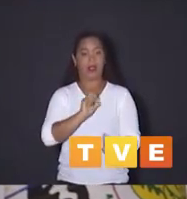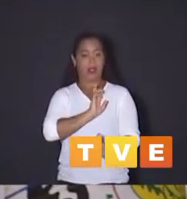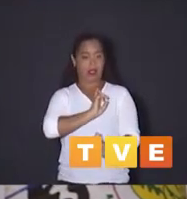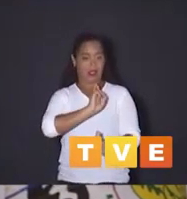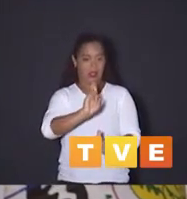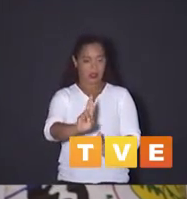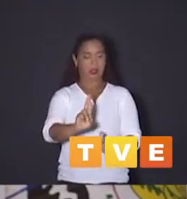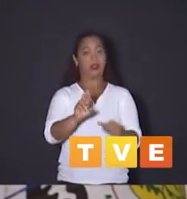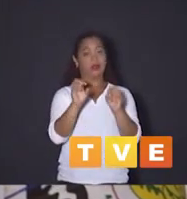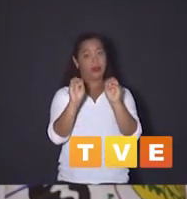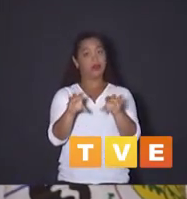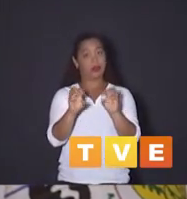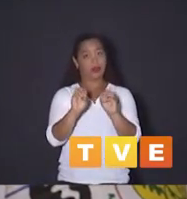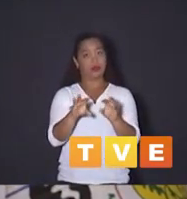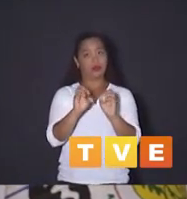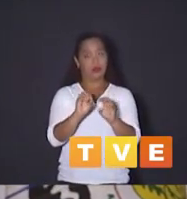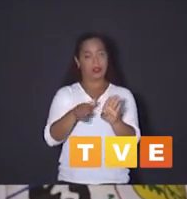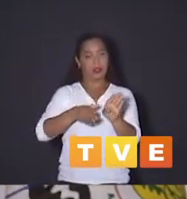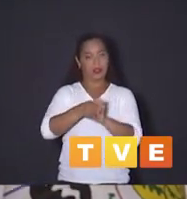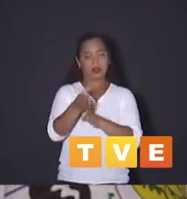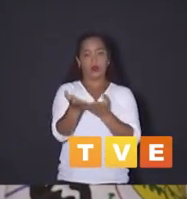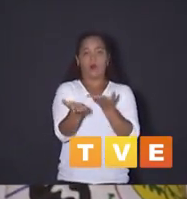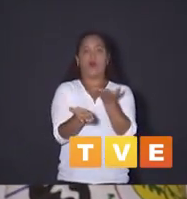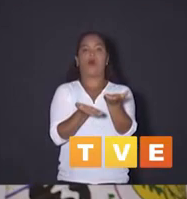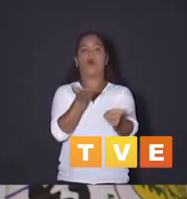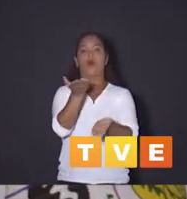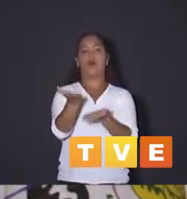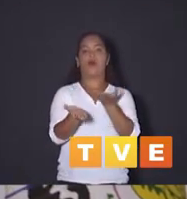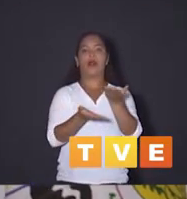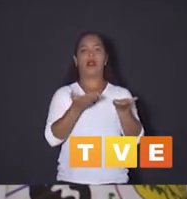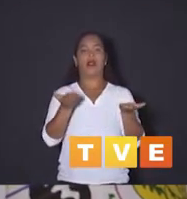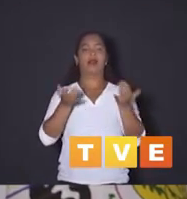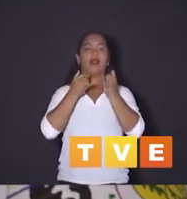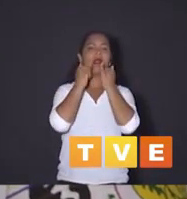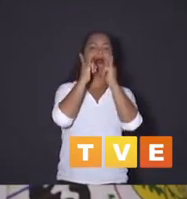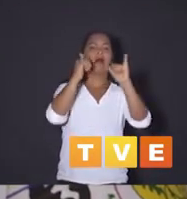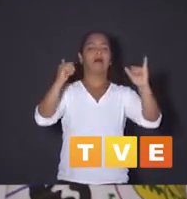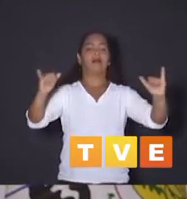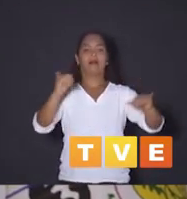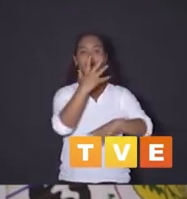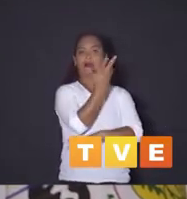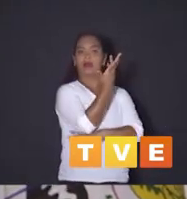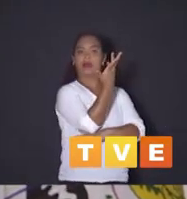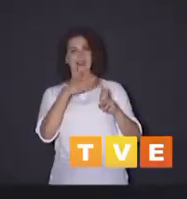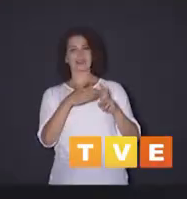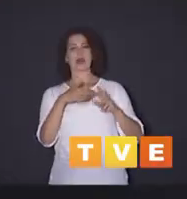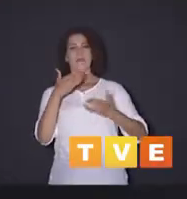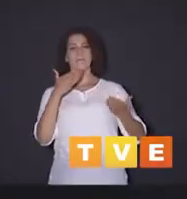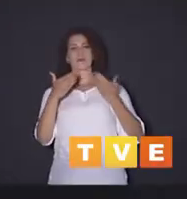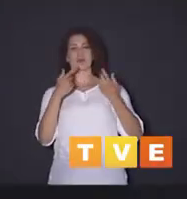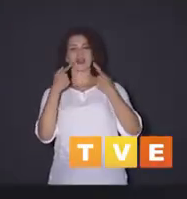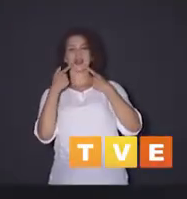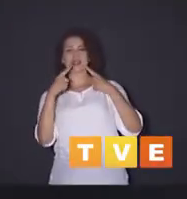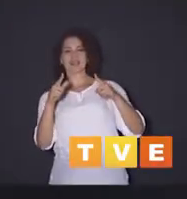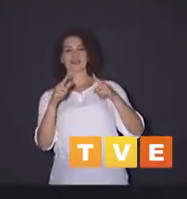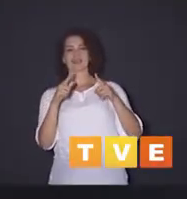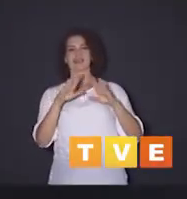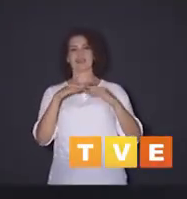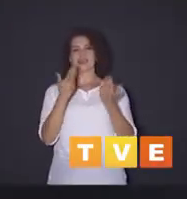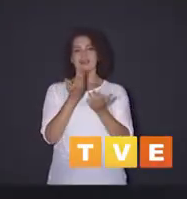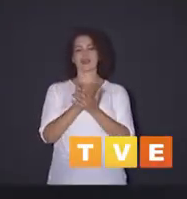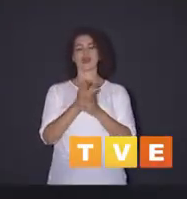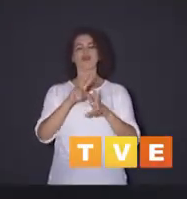verdadeiramente na concepção de cuidar dessa energia e dessa natureza viva eu posso encontrar